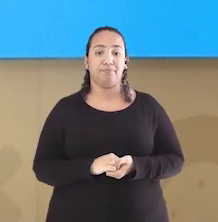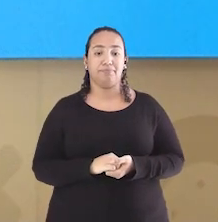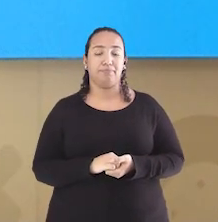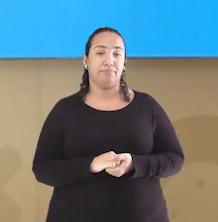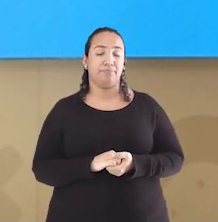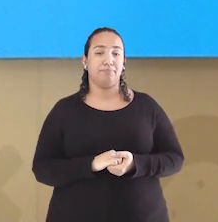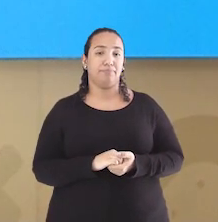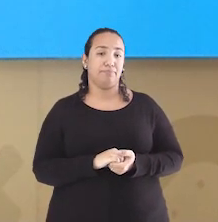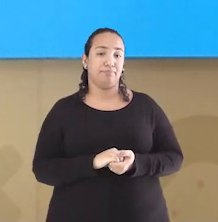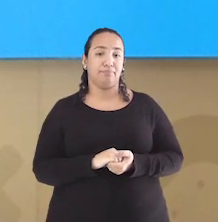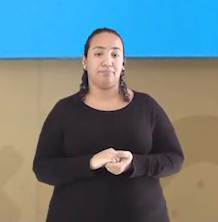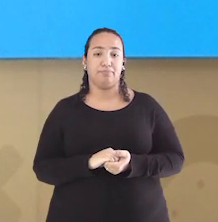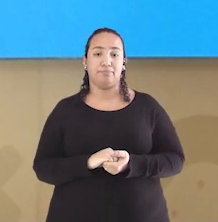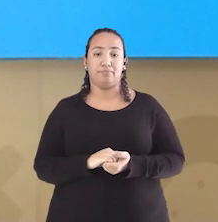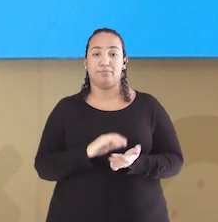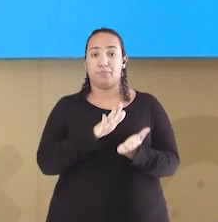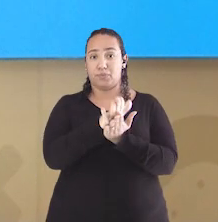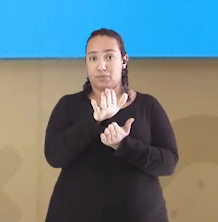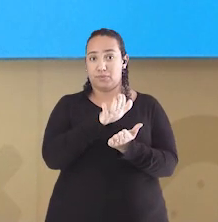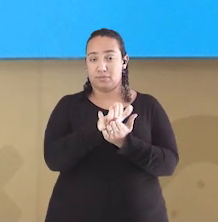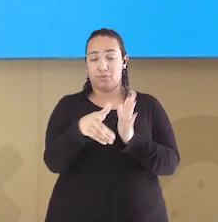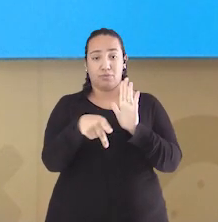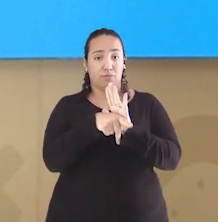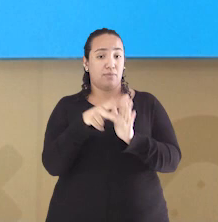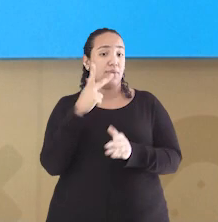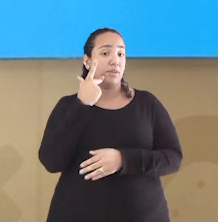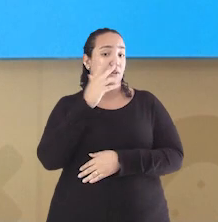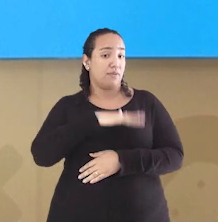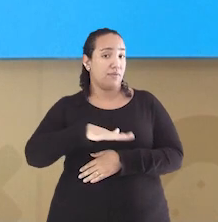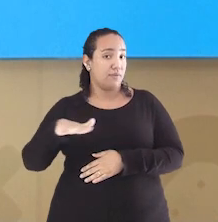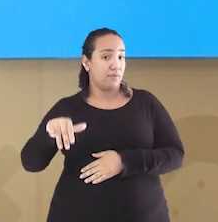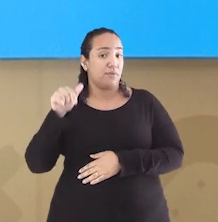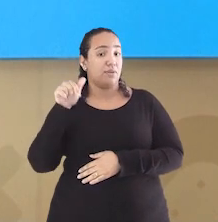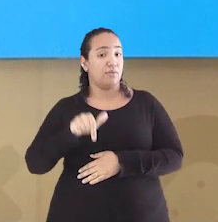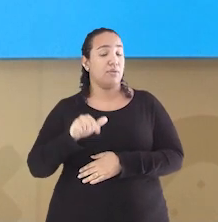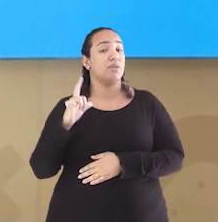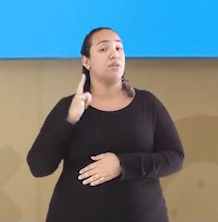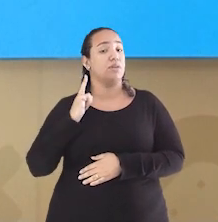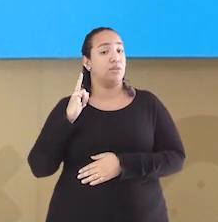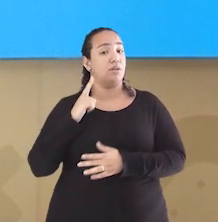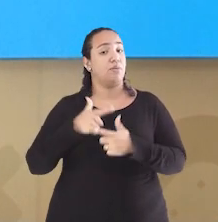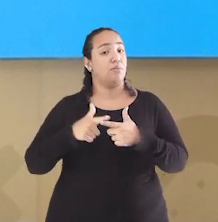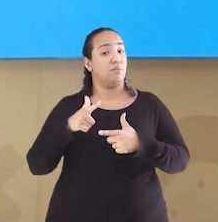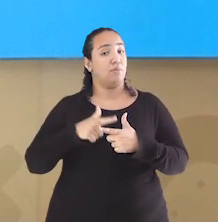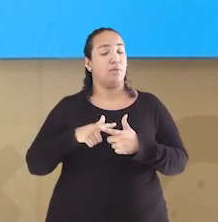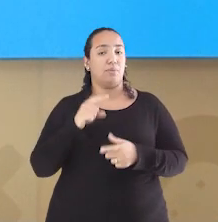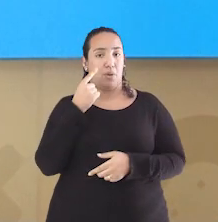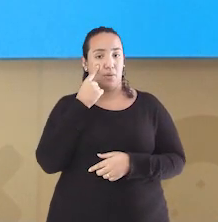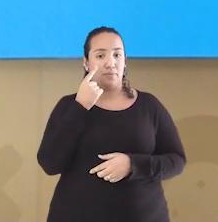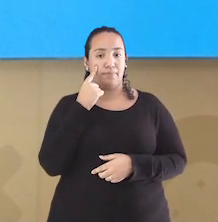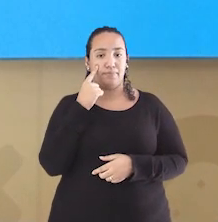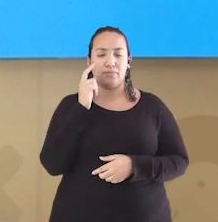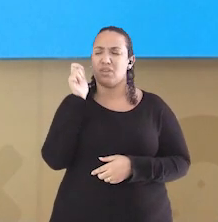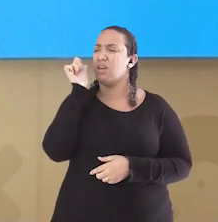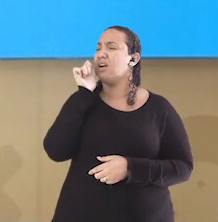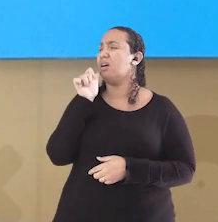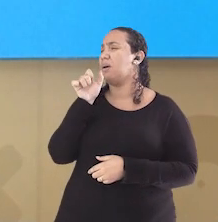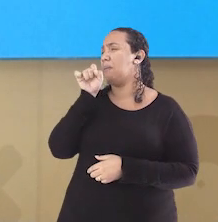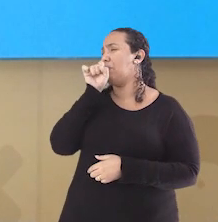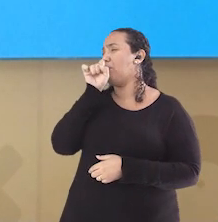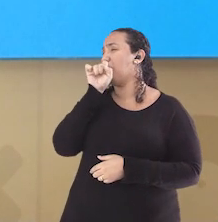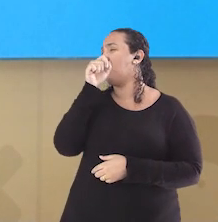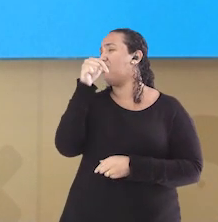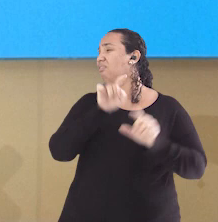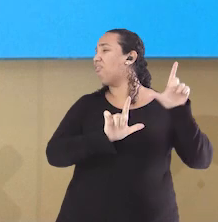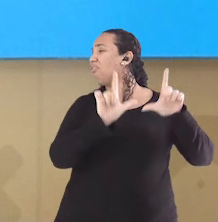vocês. Publicidade para público infantil sofrerá restrições. Mamãe, esse